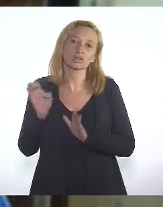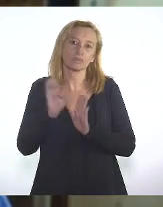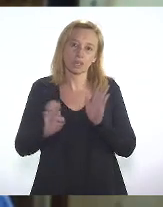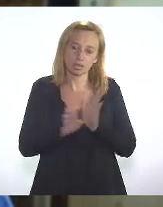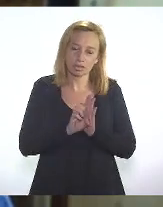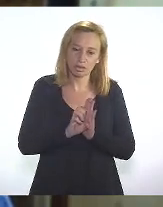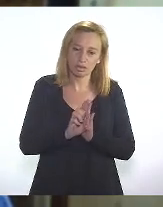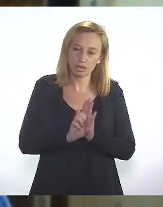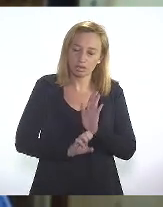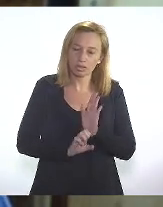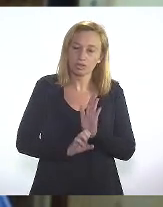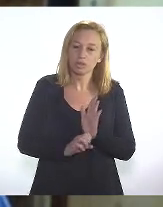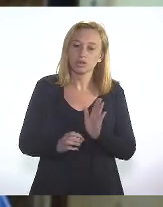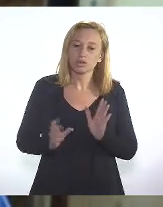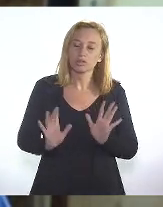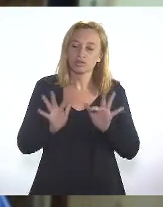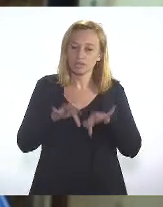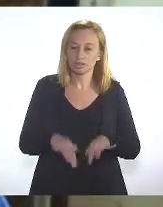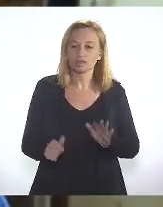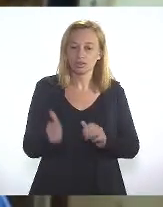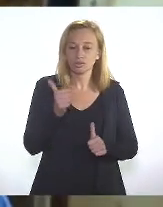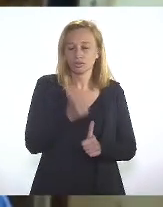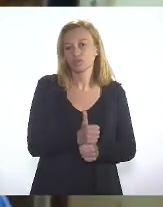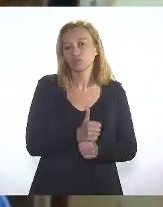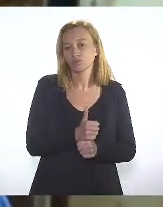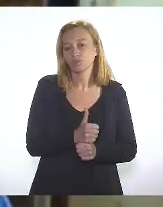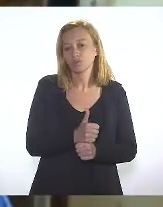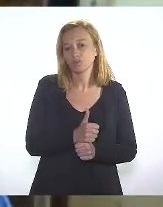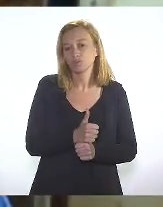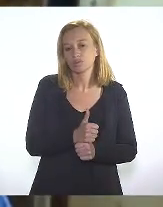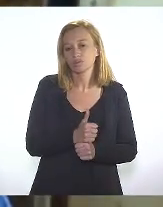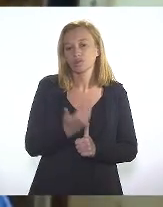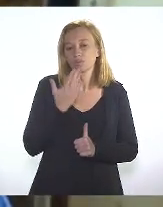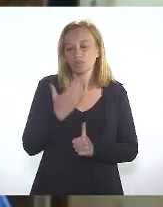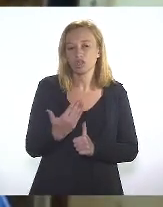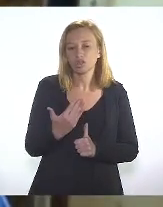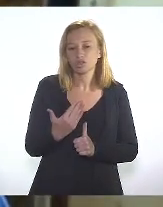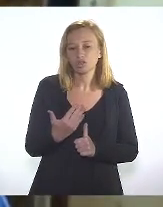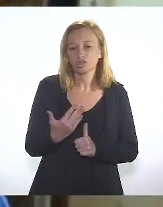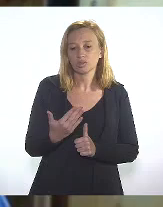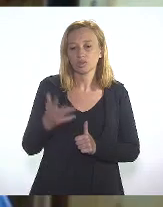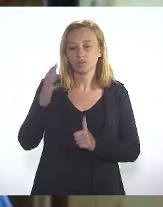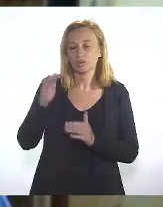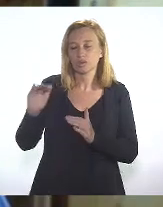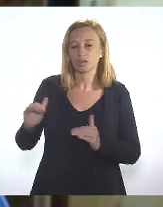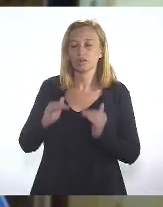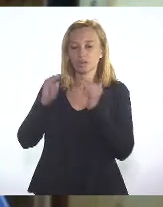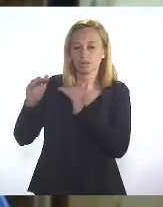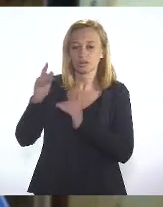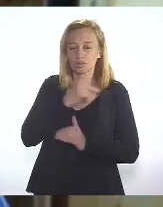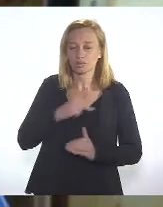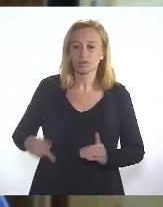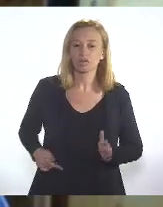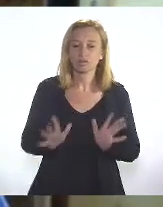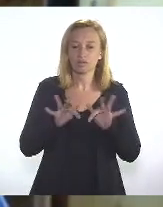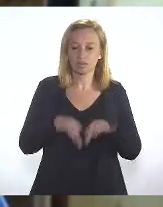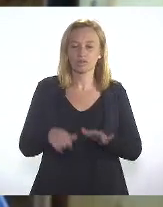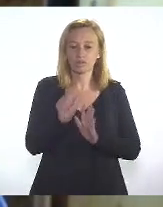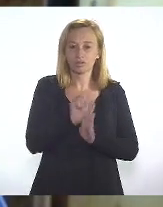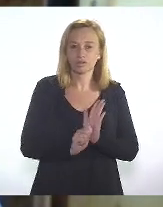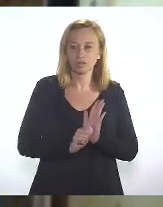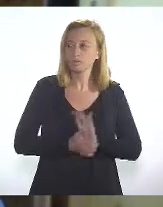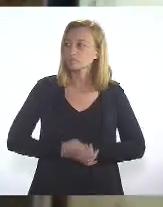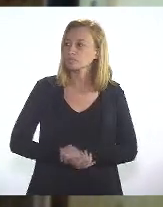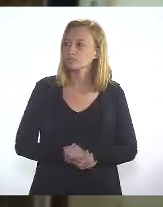emendas, concluindo por substitutivo e pedindo a Vossa Excelência forma final de